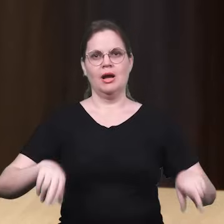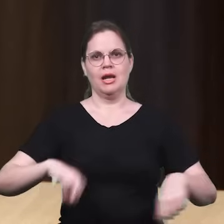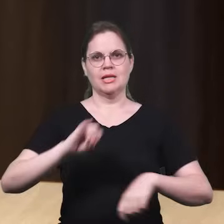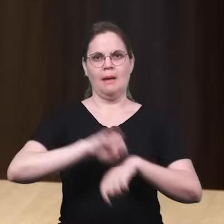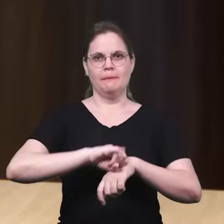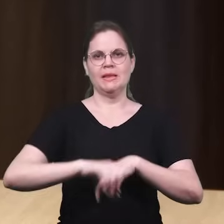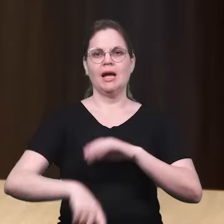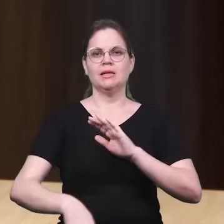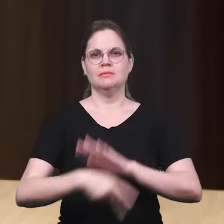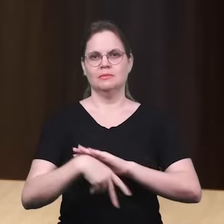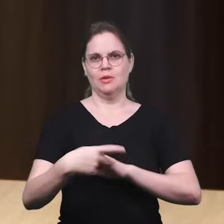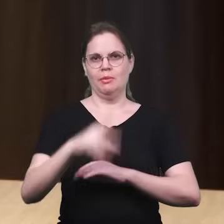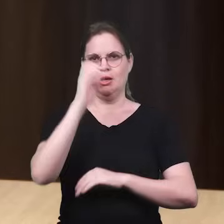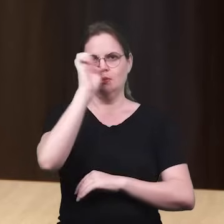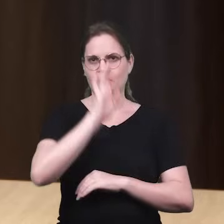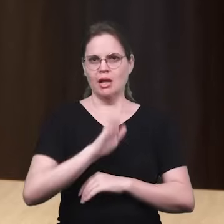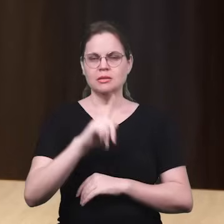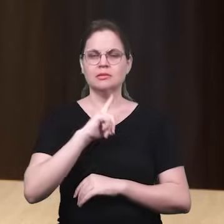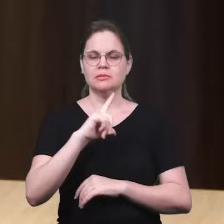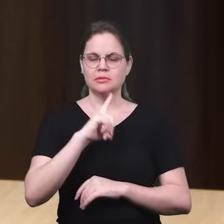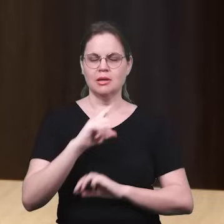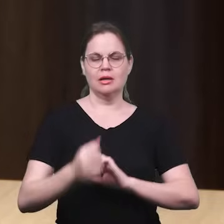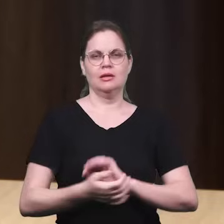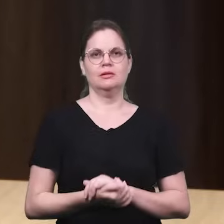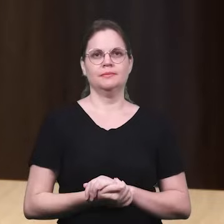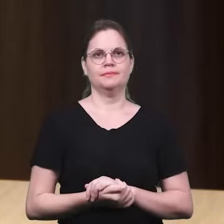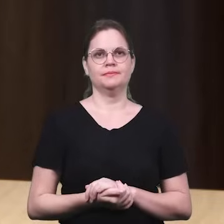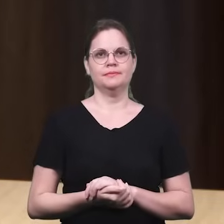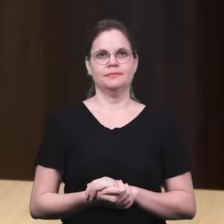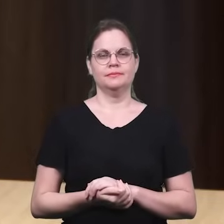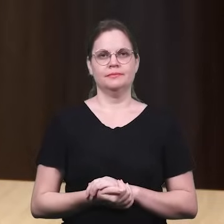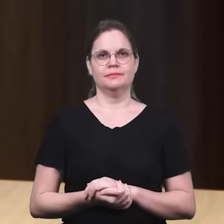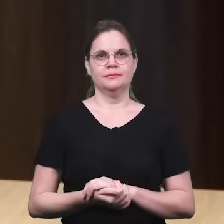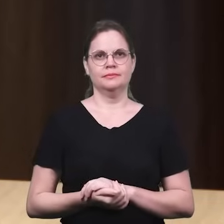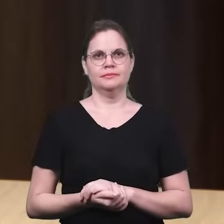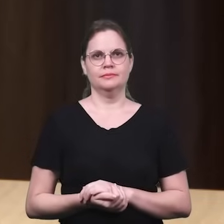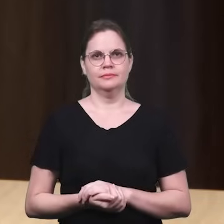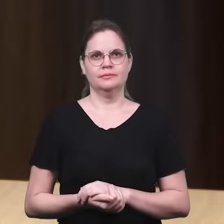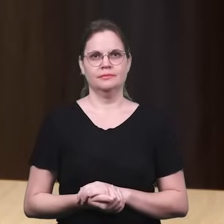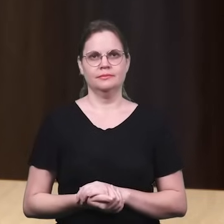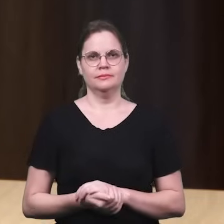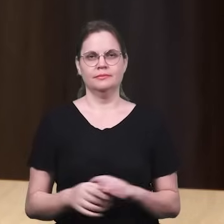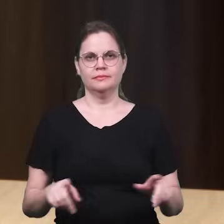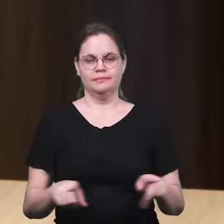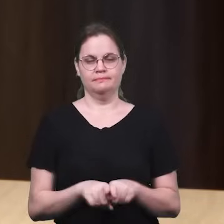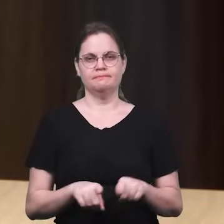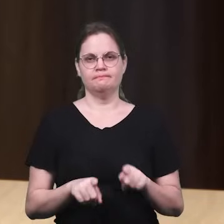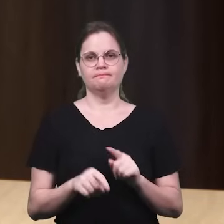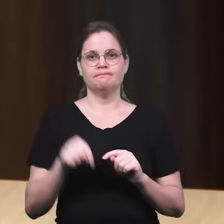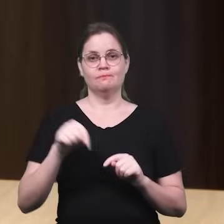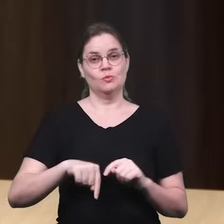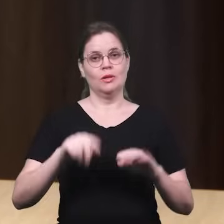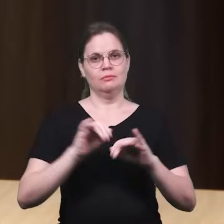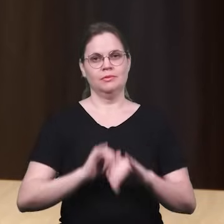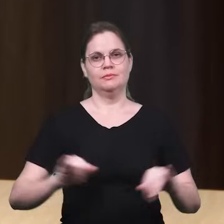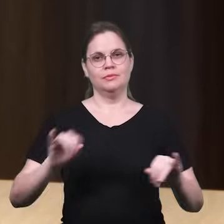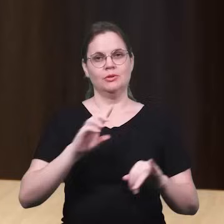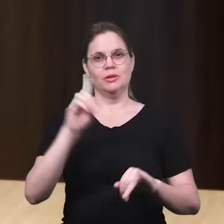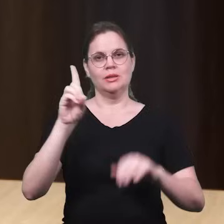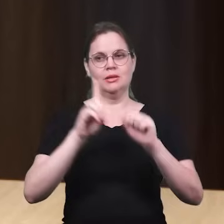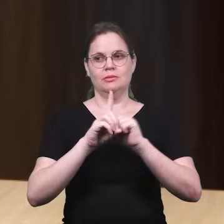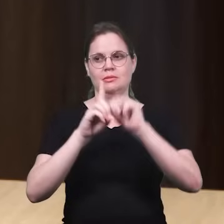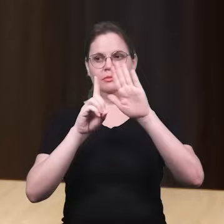as principais capitais, regiões metropolitanas dos principais estados do nosso país. Que Deus possa,